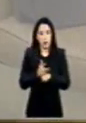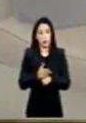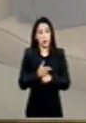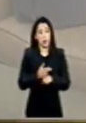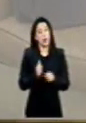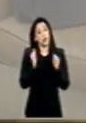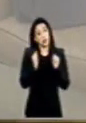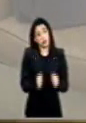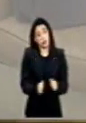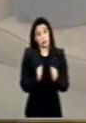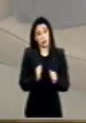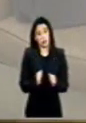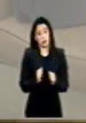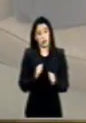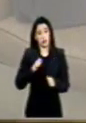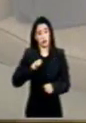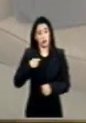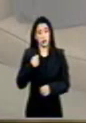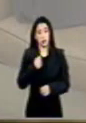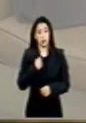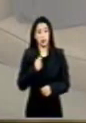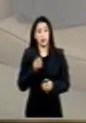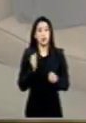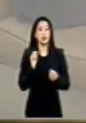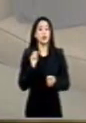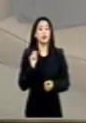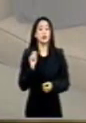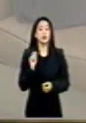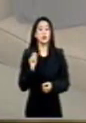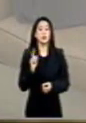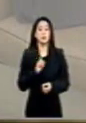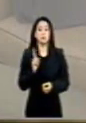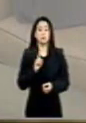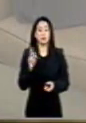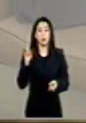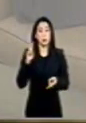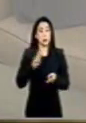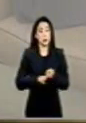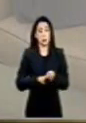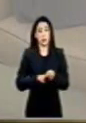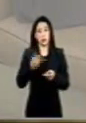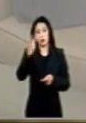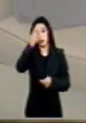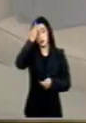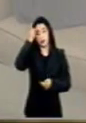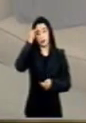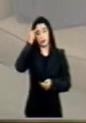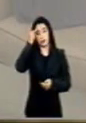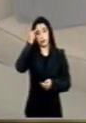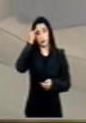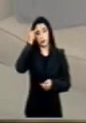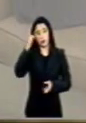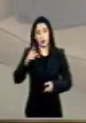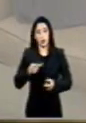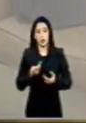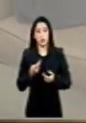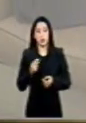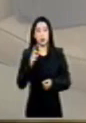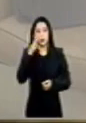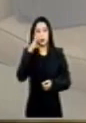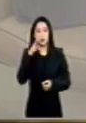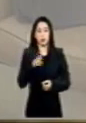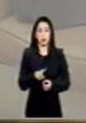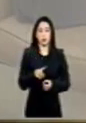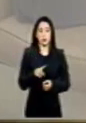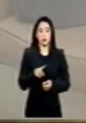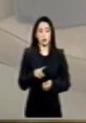delegado nem prenda a pessoa, Estamos tratando de um caso em que análise